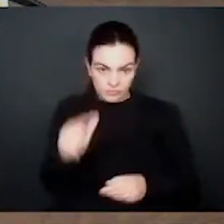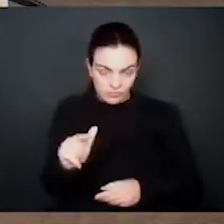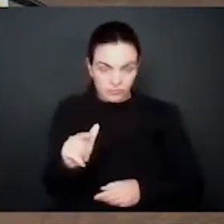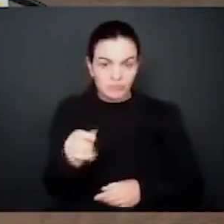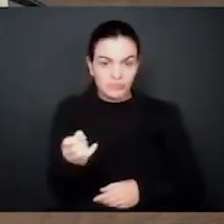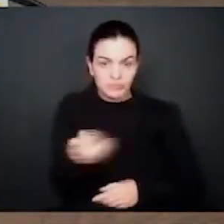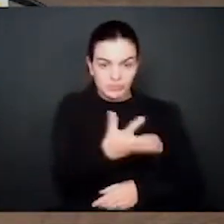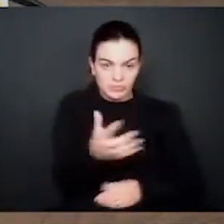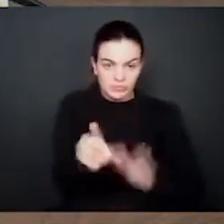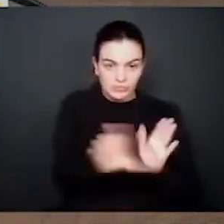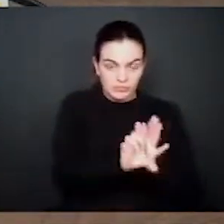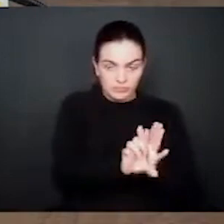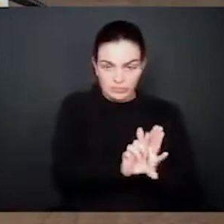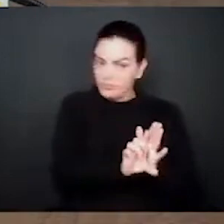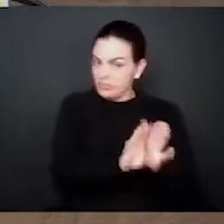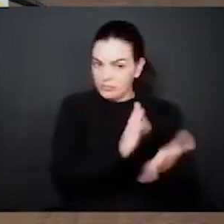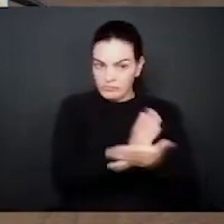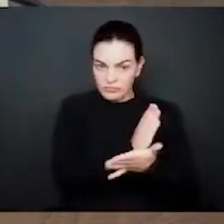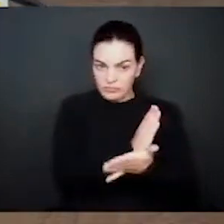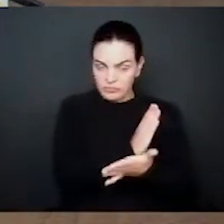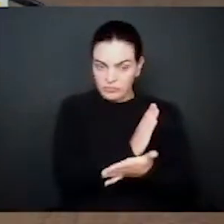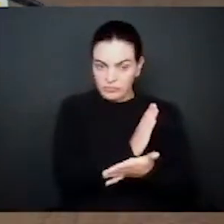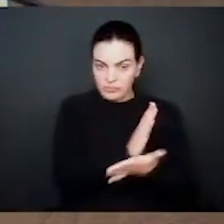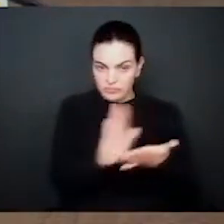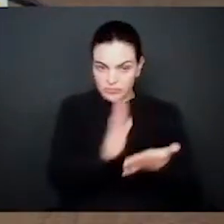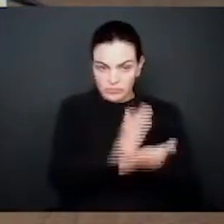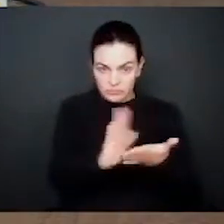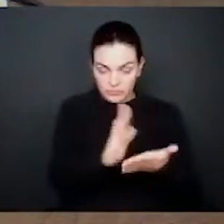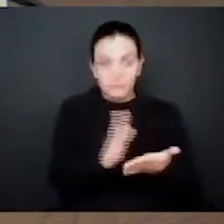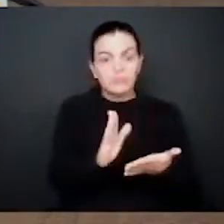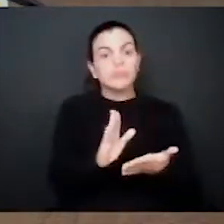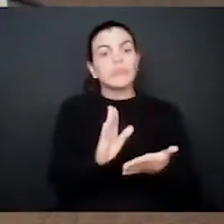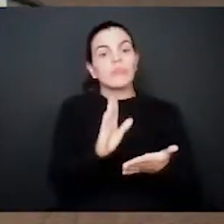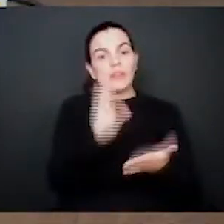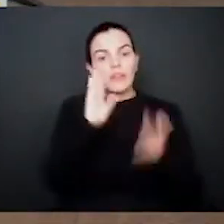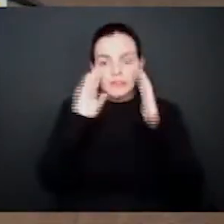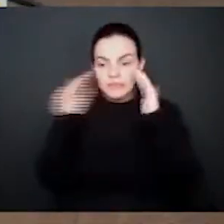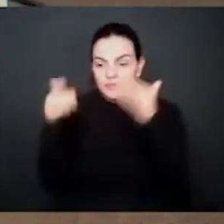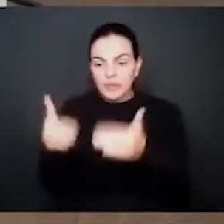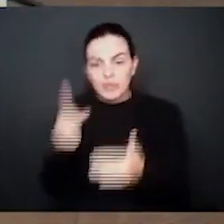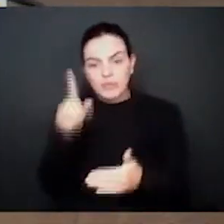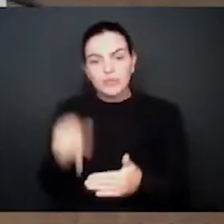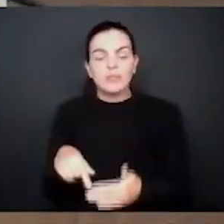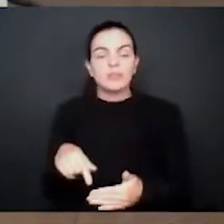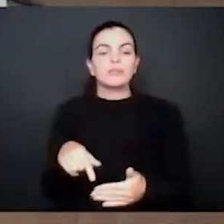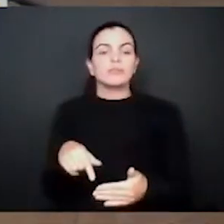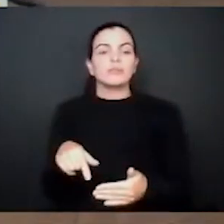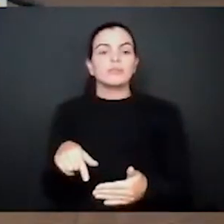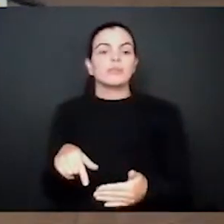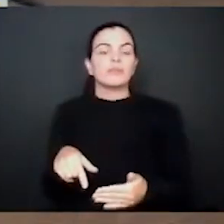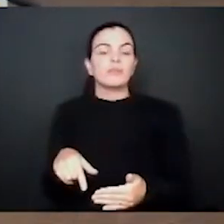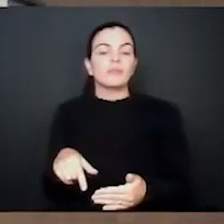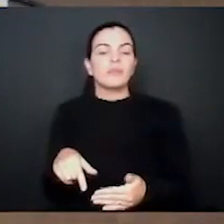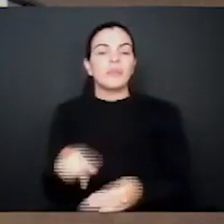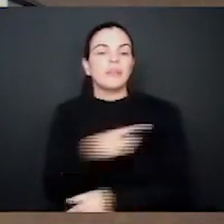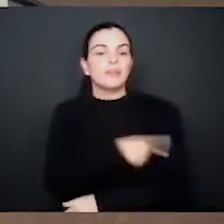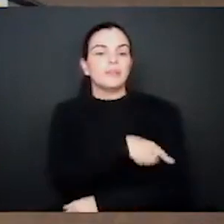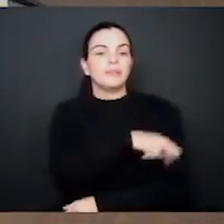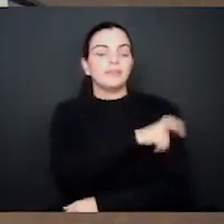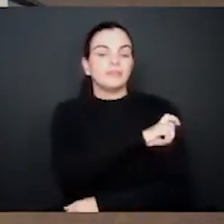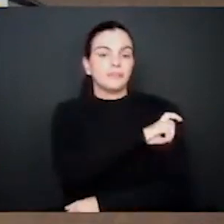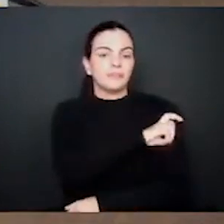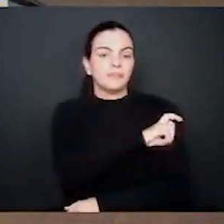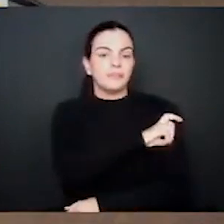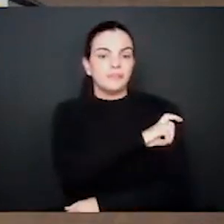e especificamente daí é o ensino fundamental. Então nós não teremos mais o ensino da